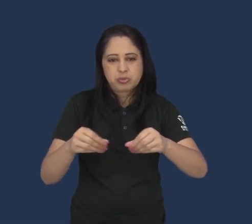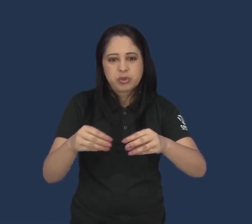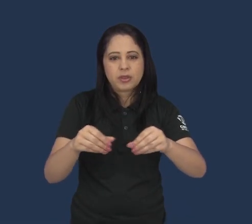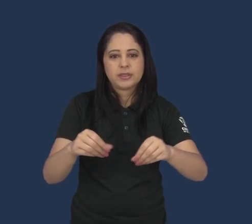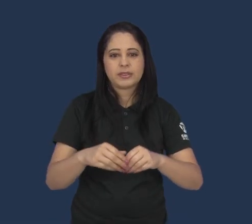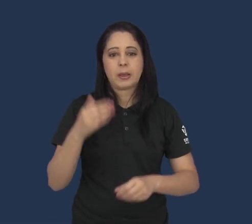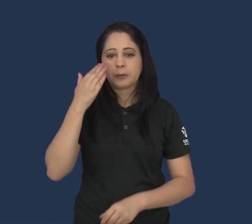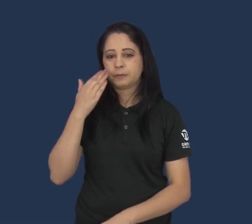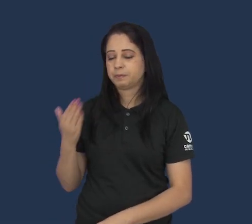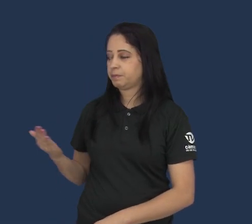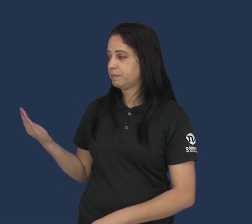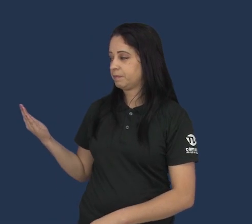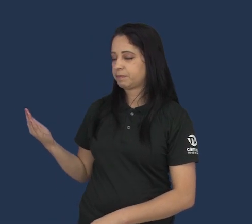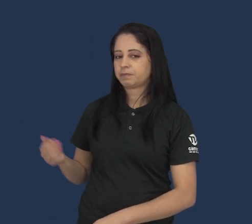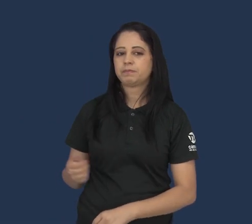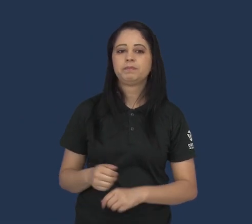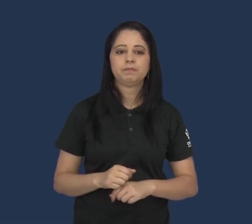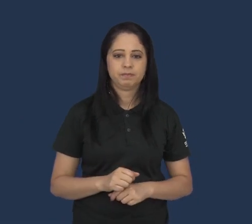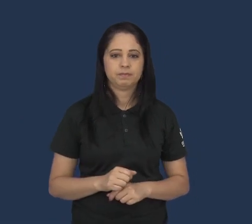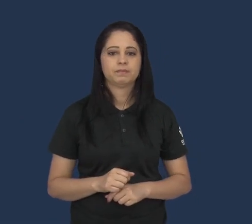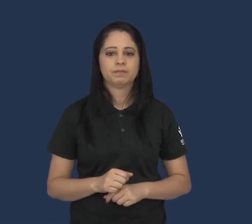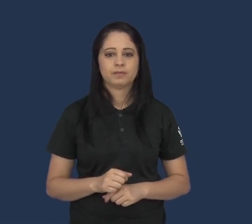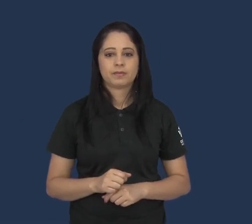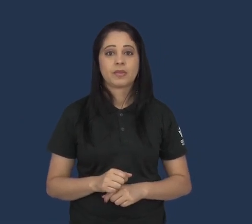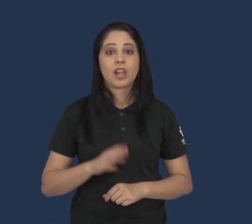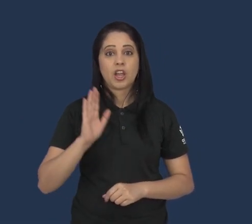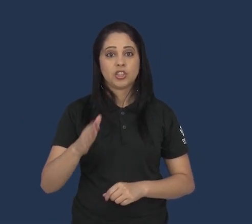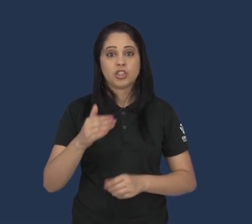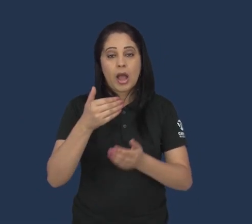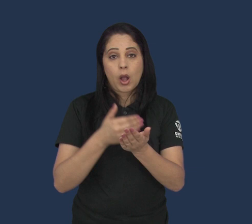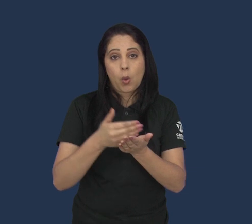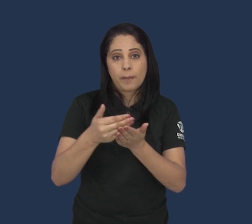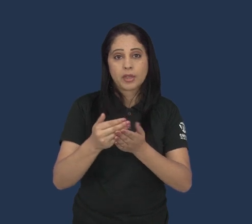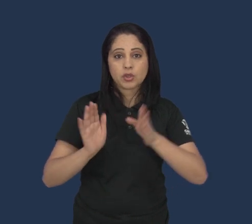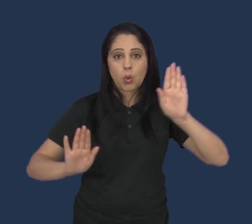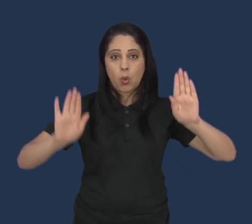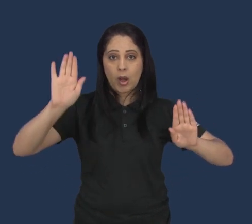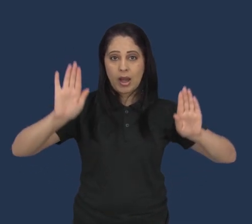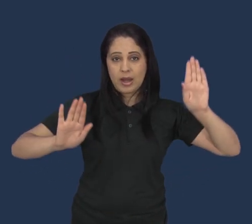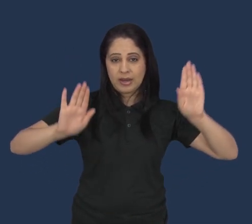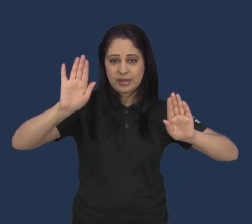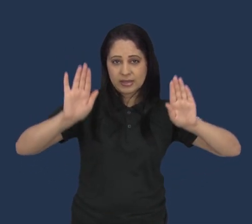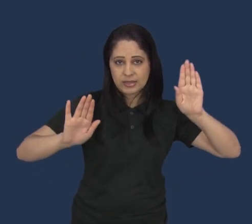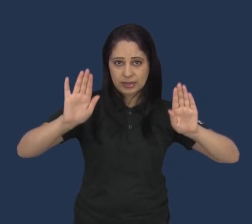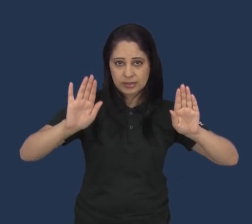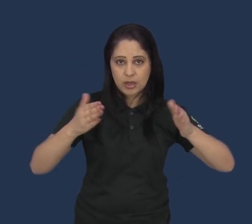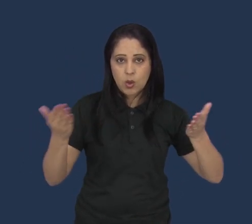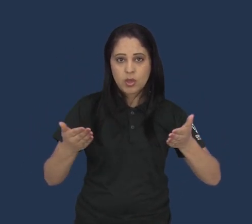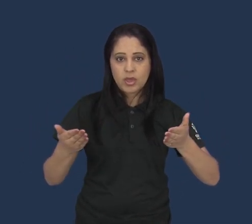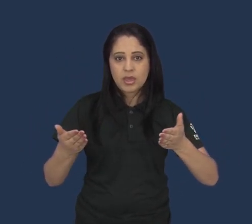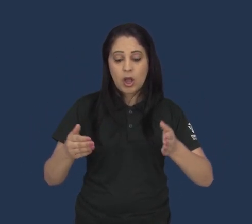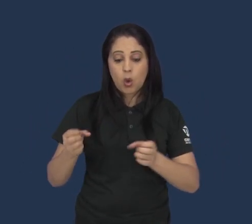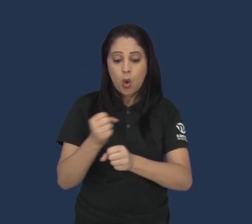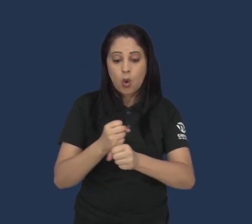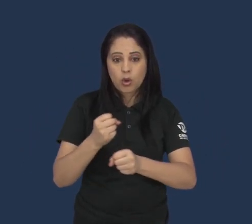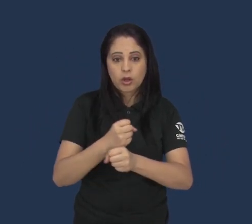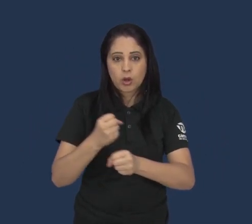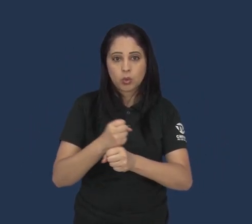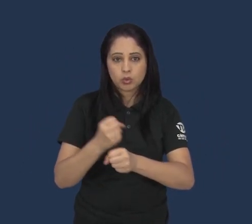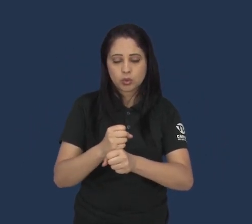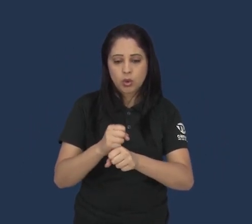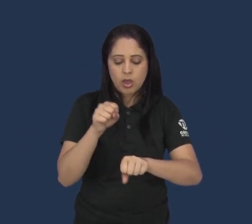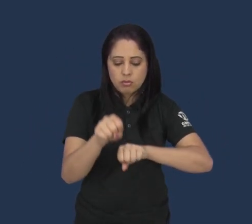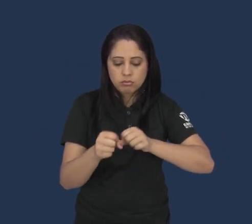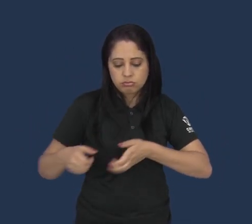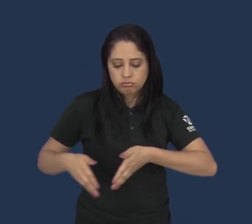aqui já é possível ver o resultado foi aberto uma licitação para a ampliação de ciclovia e ciclofaixa